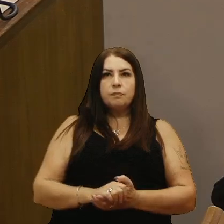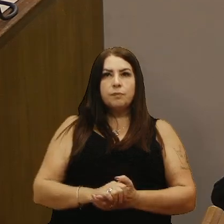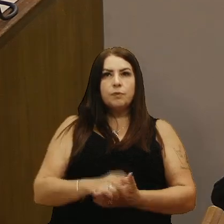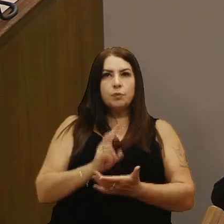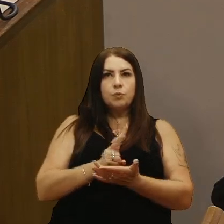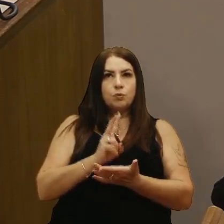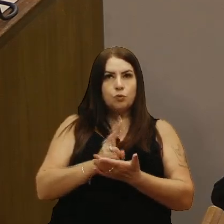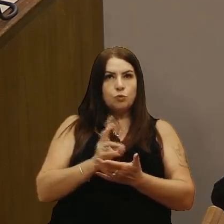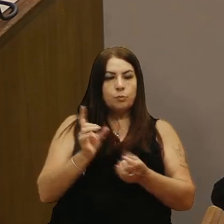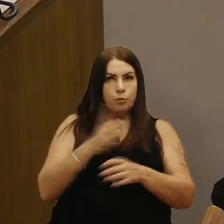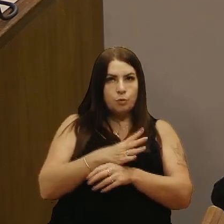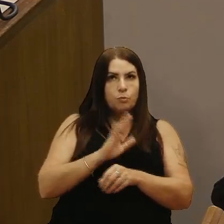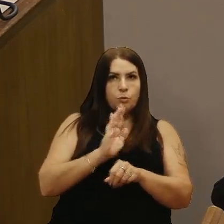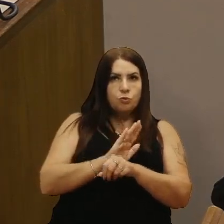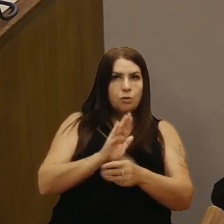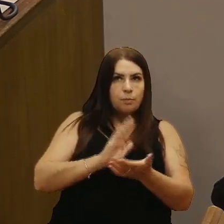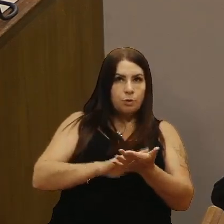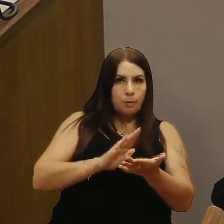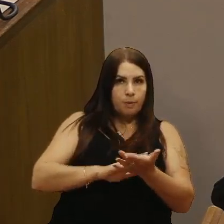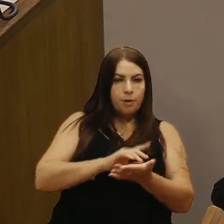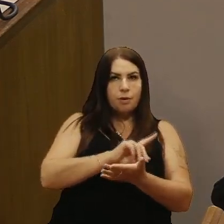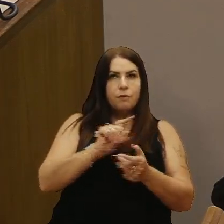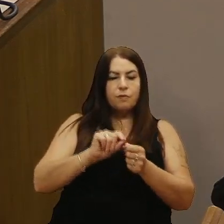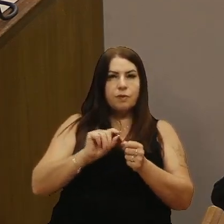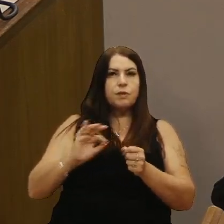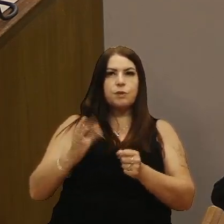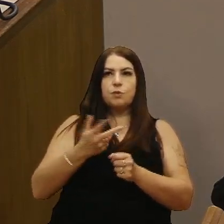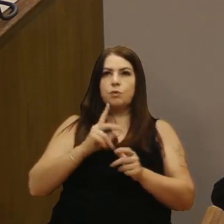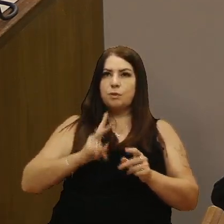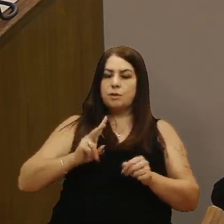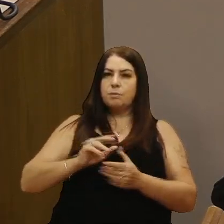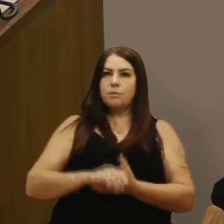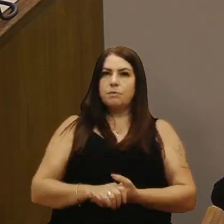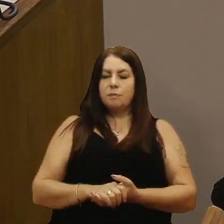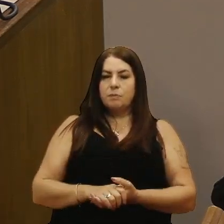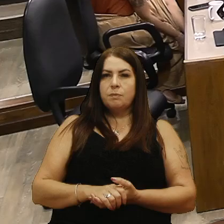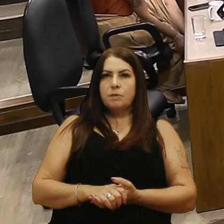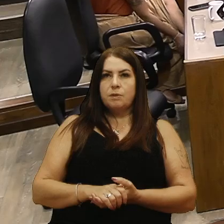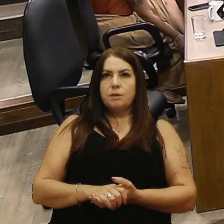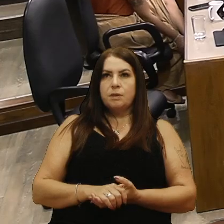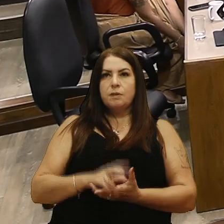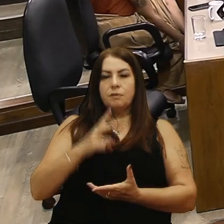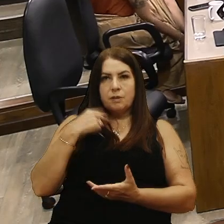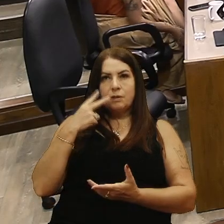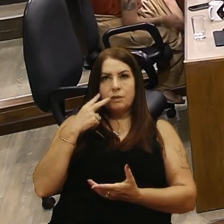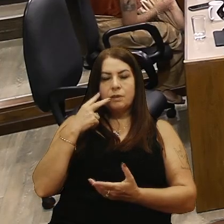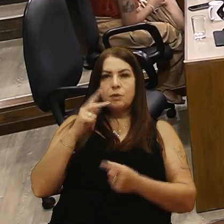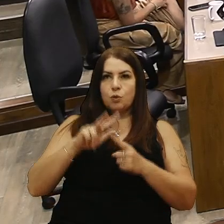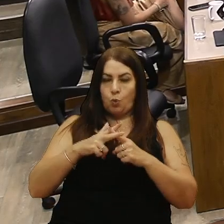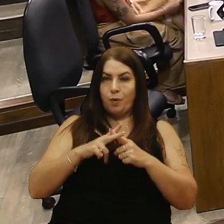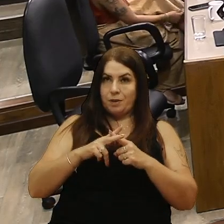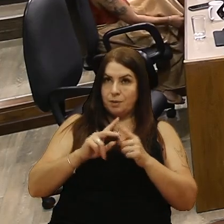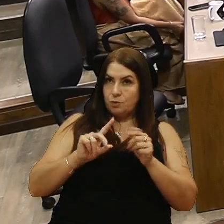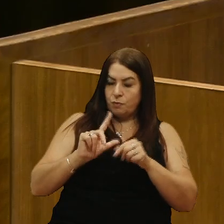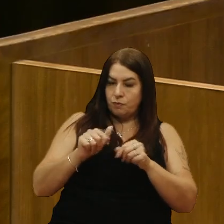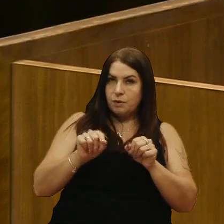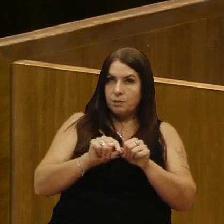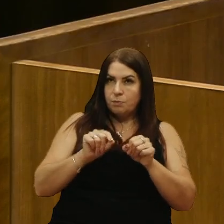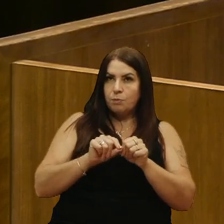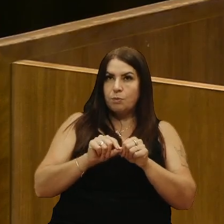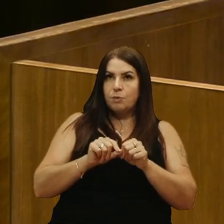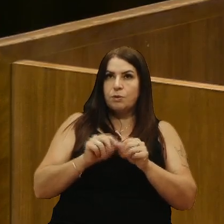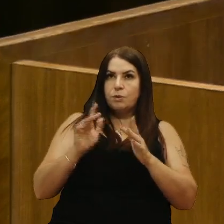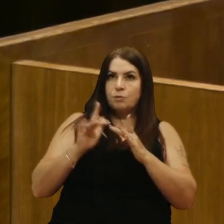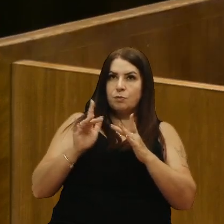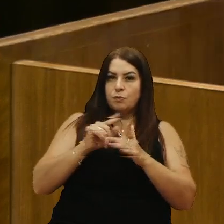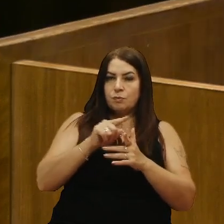continua à disposição. O que puder nos cobrar, pode nos cobrar, que a gente vai fazer de tudo sempre para tentar corrigir. Perfeitamente, vereador. Essa correção só veio depois que a gente teve